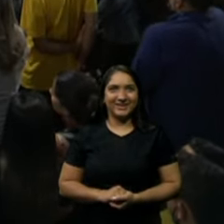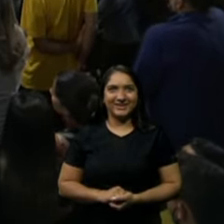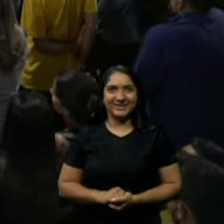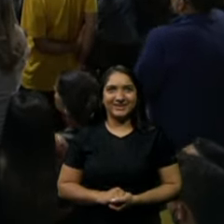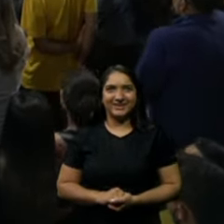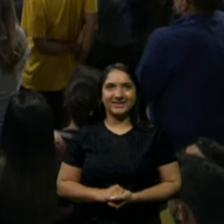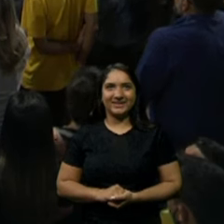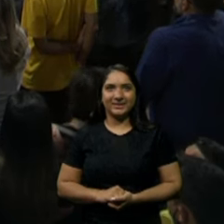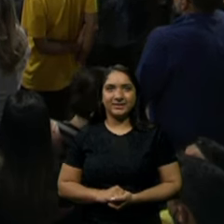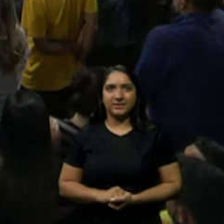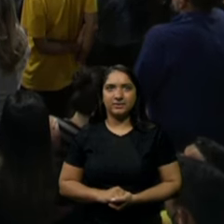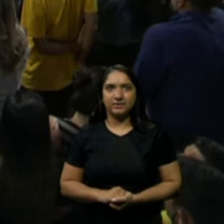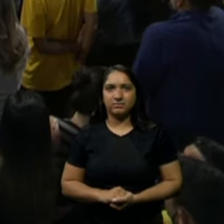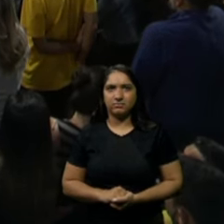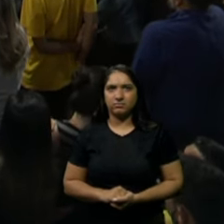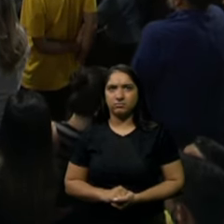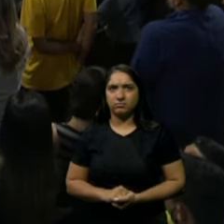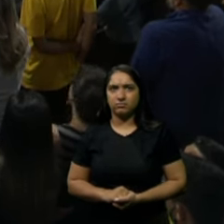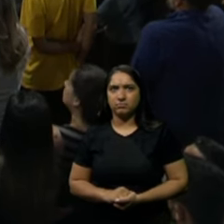E aí